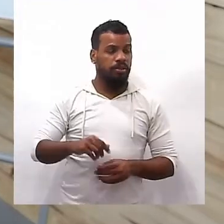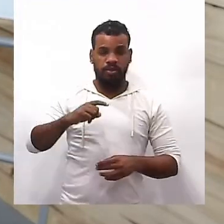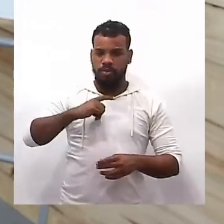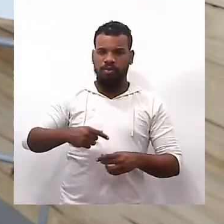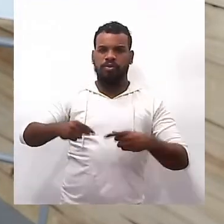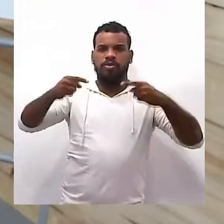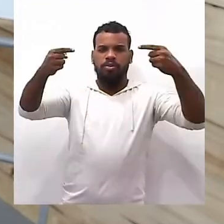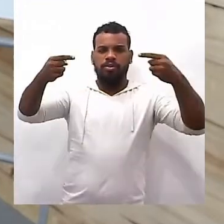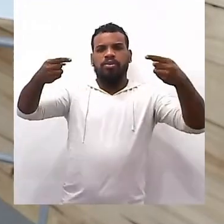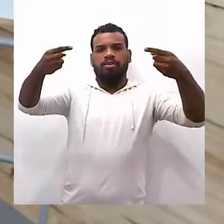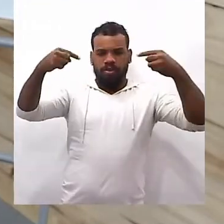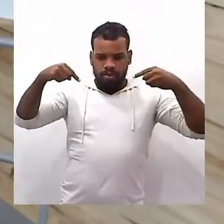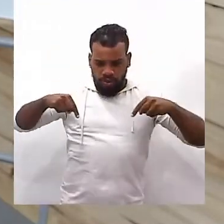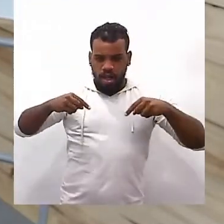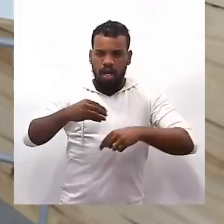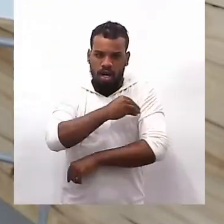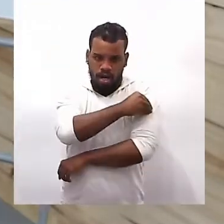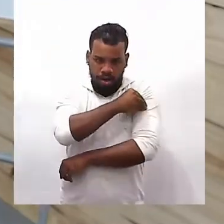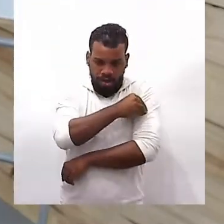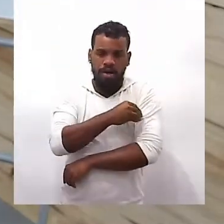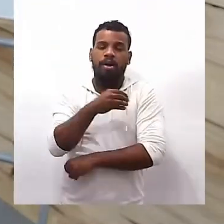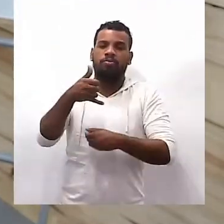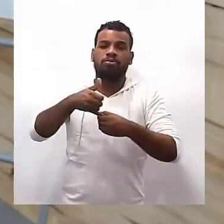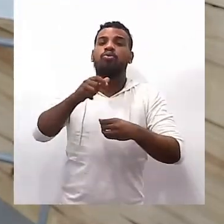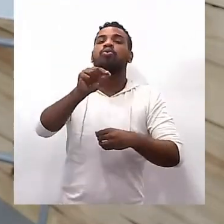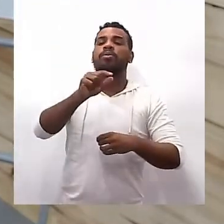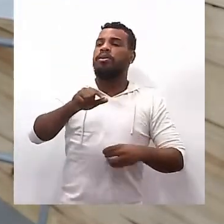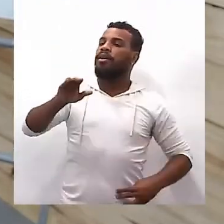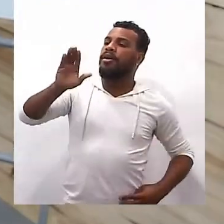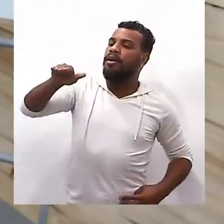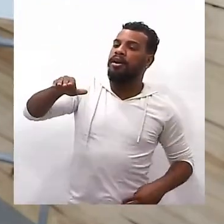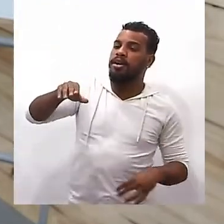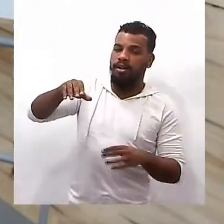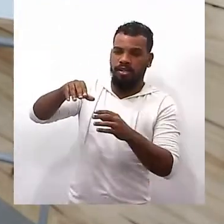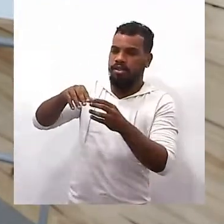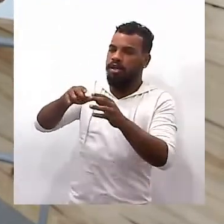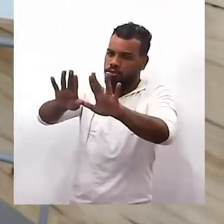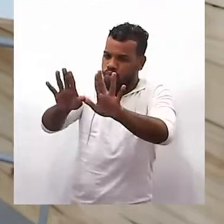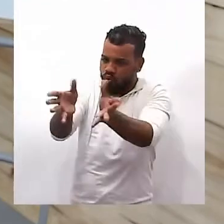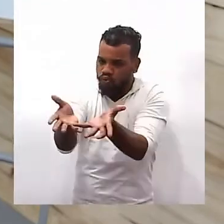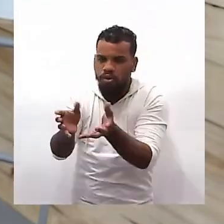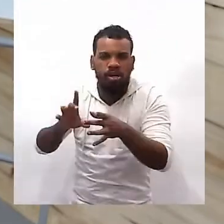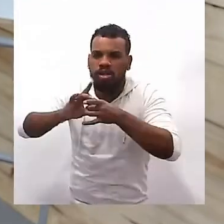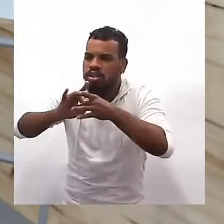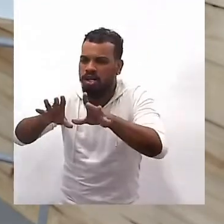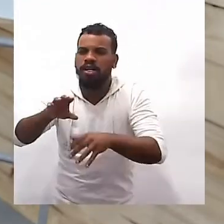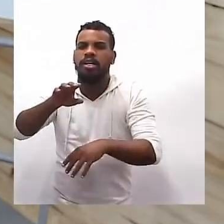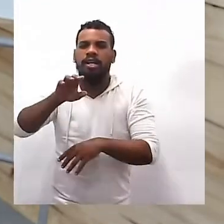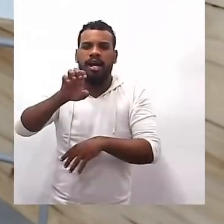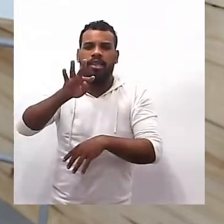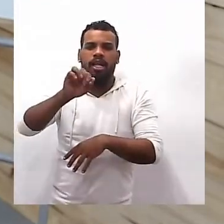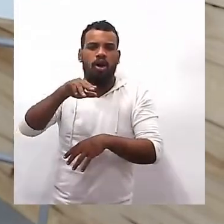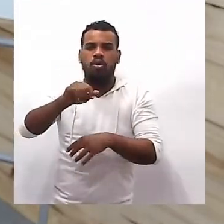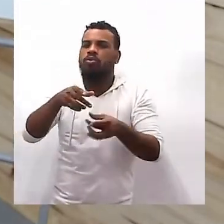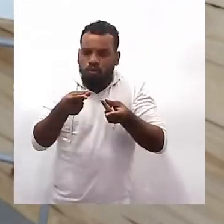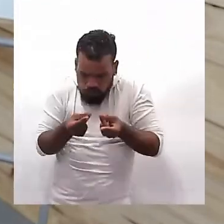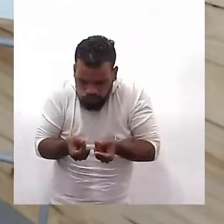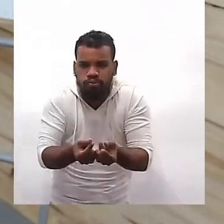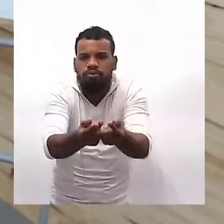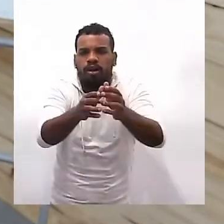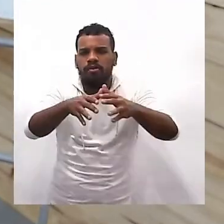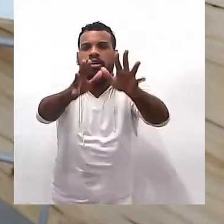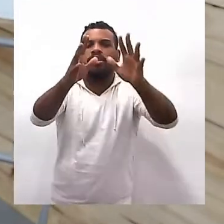se transformar em etanol, o NAD diz assim, ei etanol, é tu que vai ficar com esse hidrogênio de forma definitiva. Aí sabe